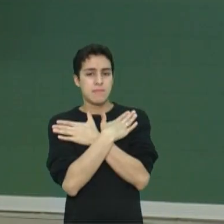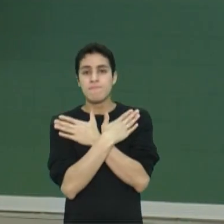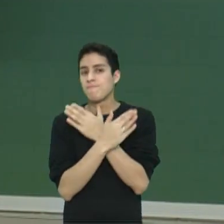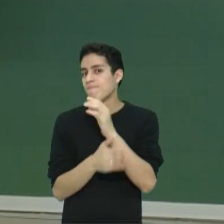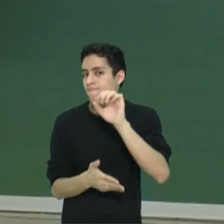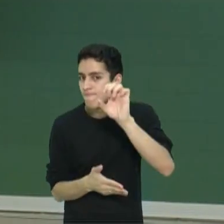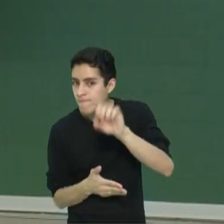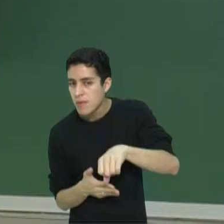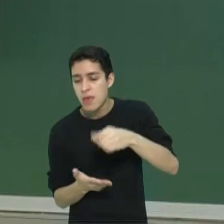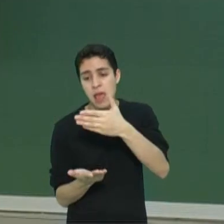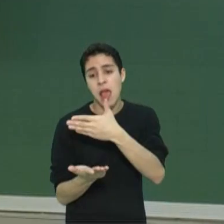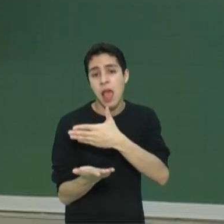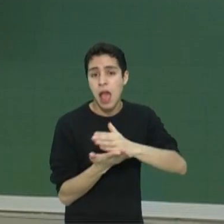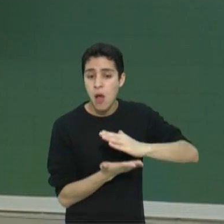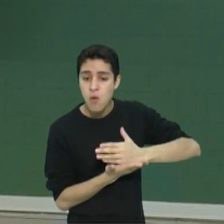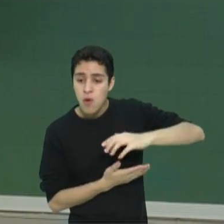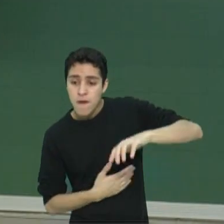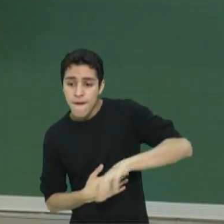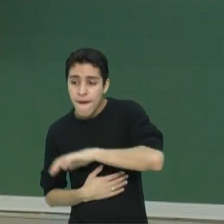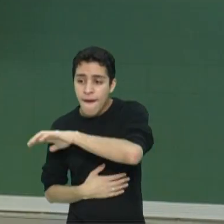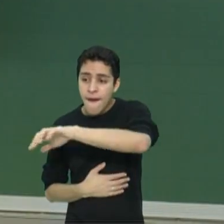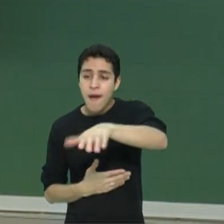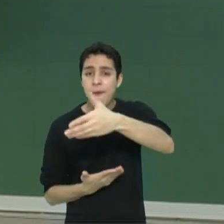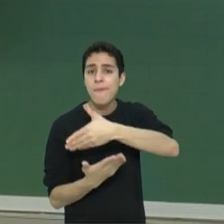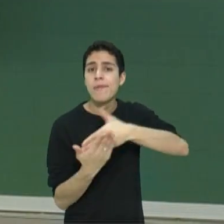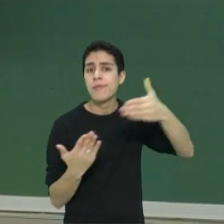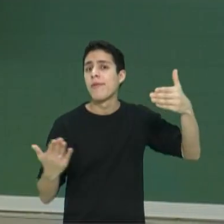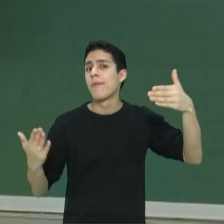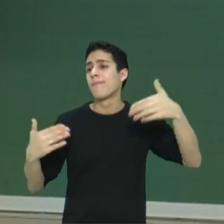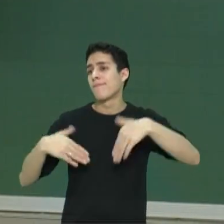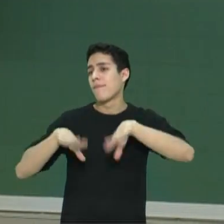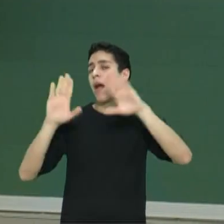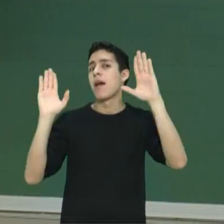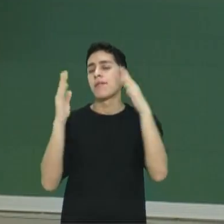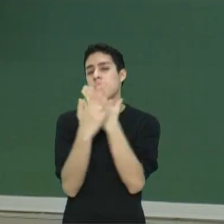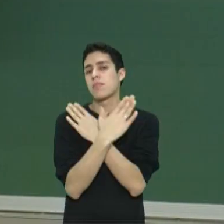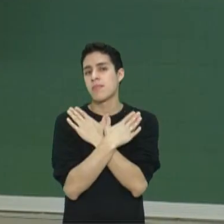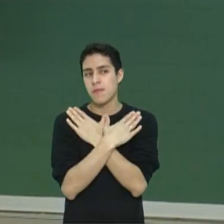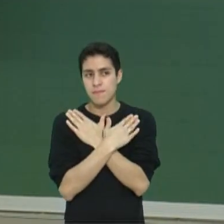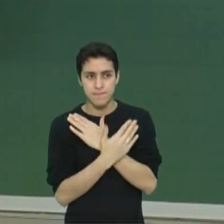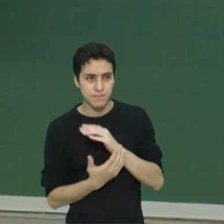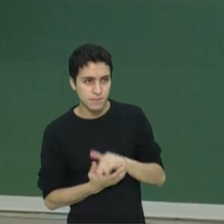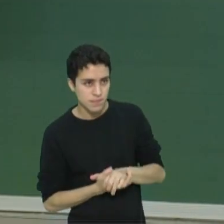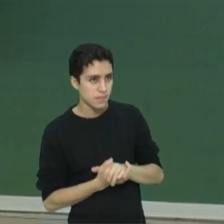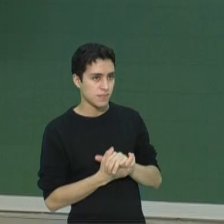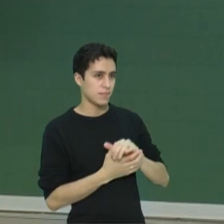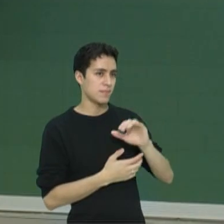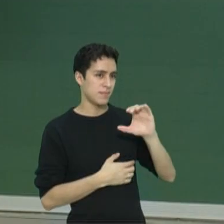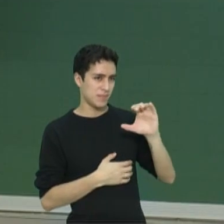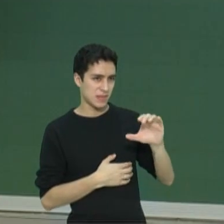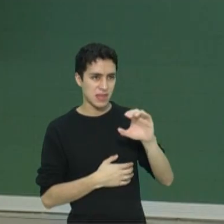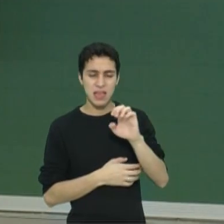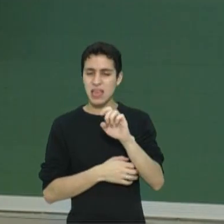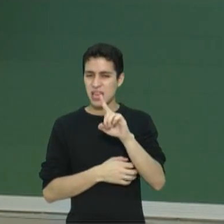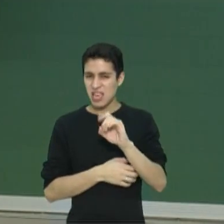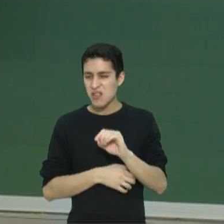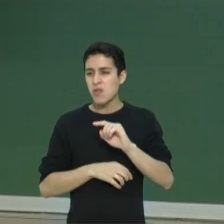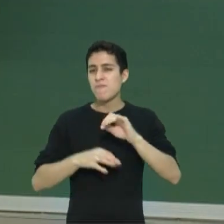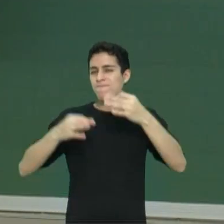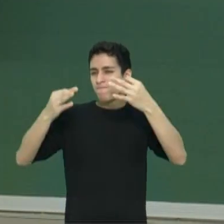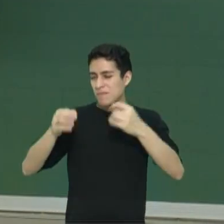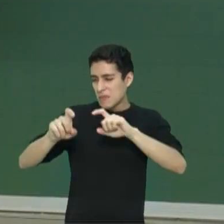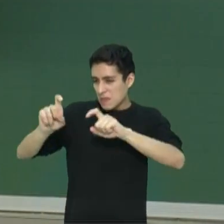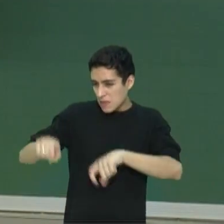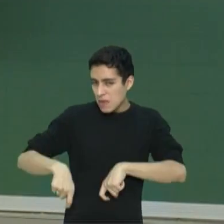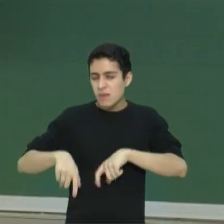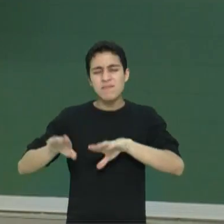setores causou emprego o êxodo rural aquela migração dos trabalhadores das áreas rurais para as indústrias ela ocorreu mas